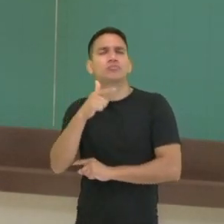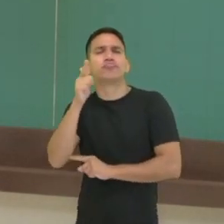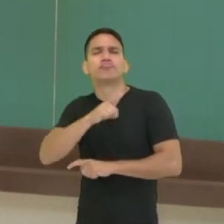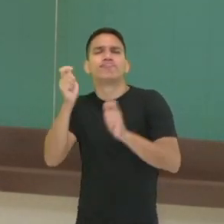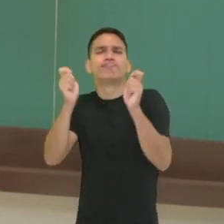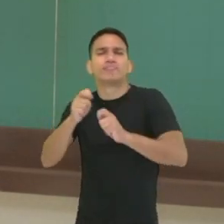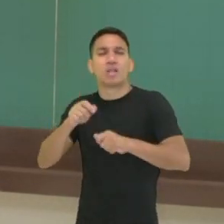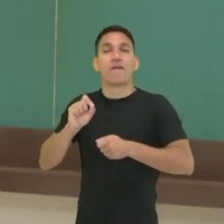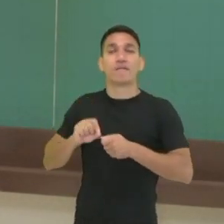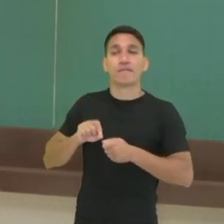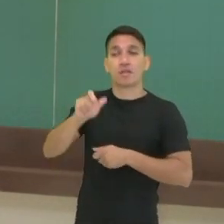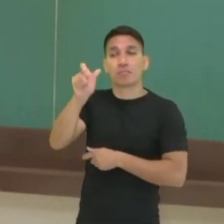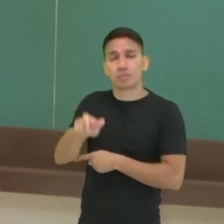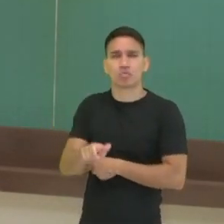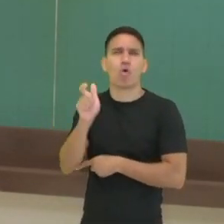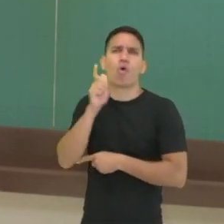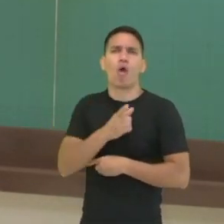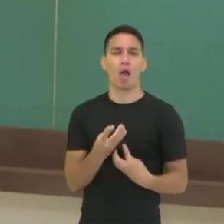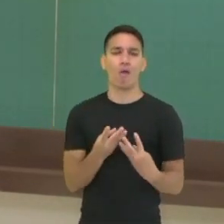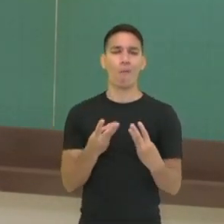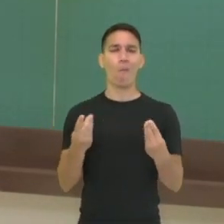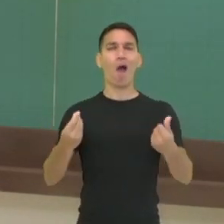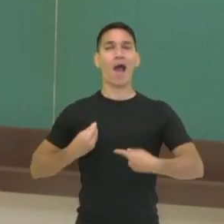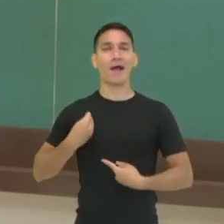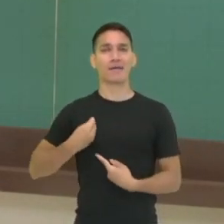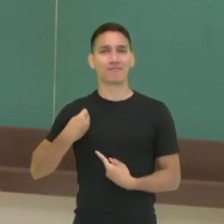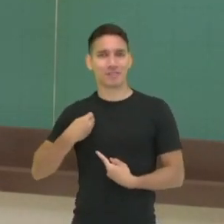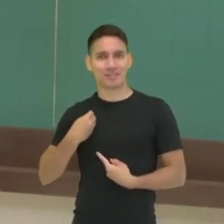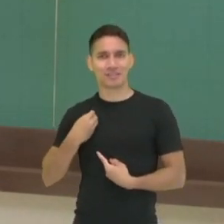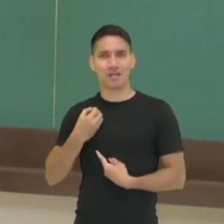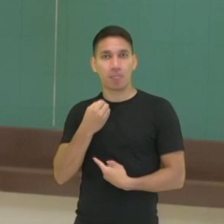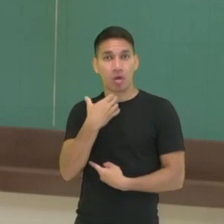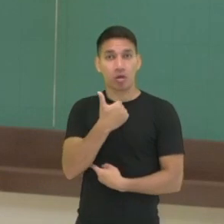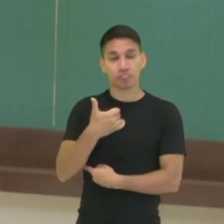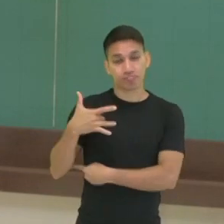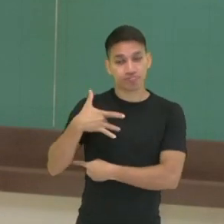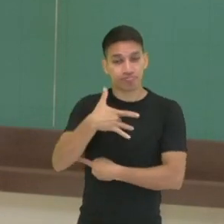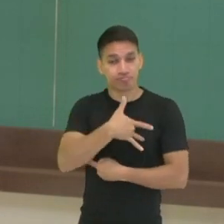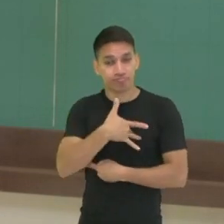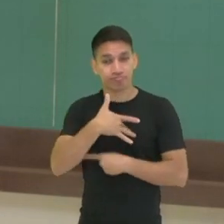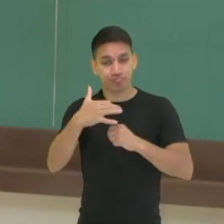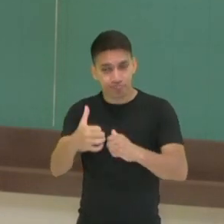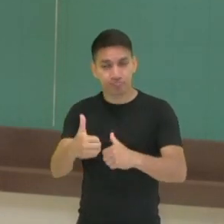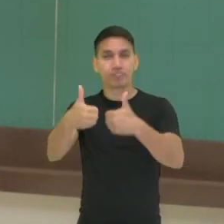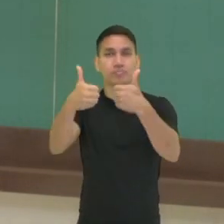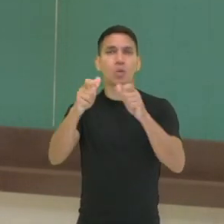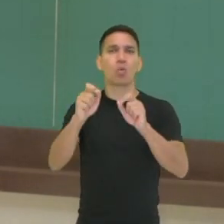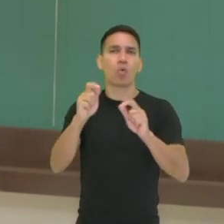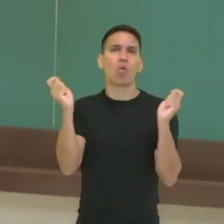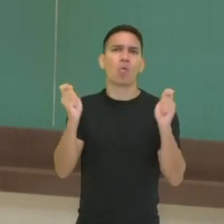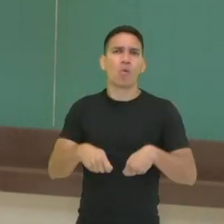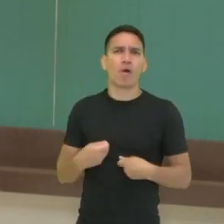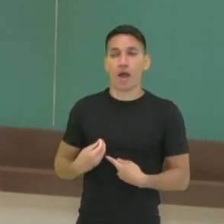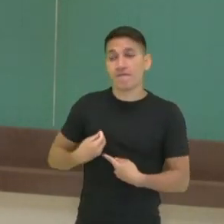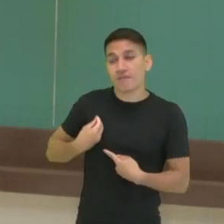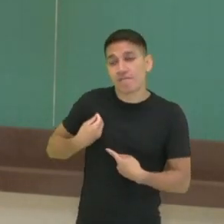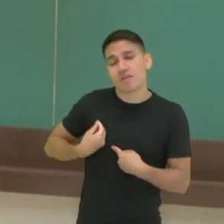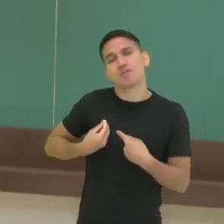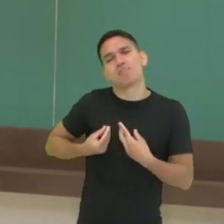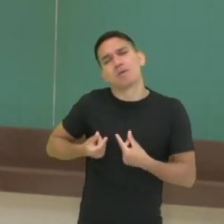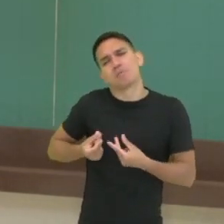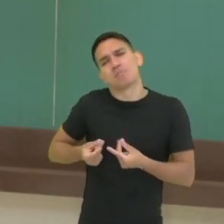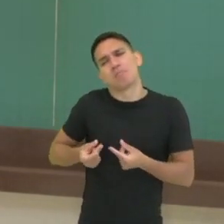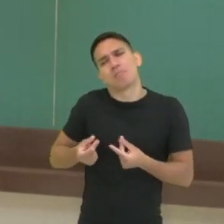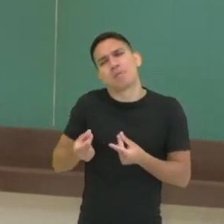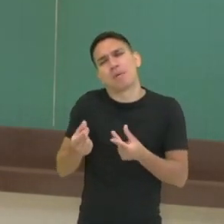ela tenha uma boa qualidade de vida, um bem-estar, que ela viva, que ela passe seus